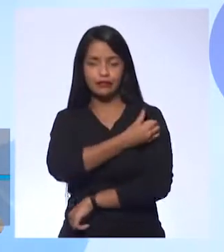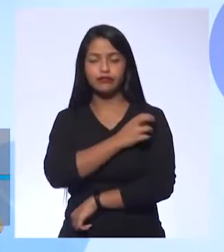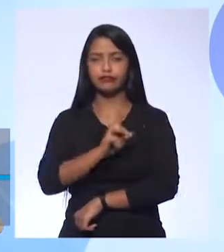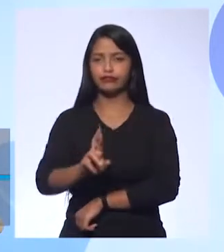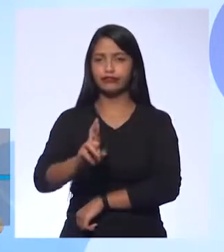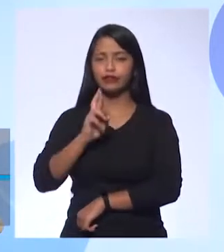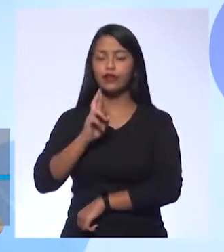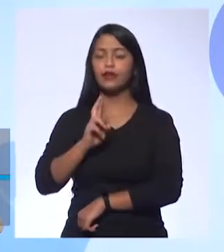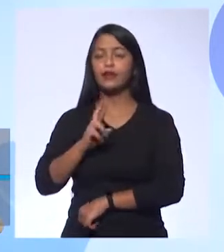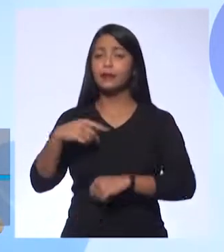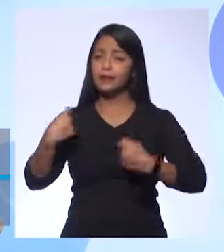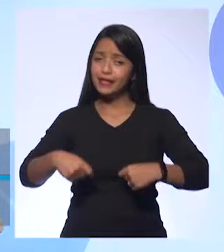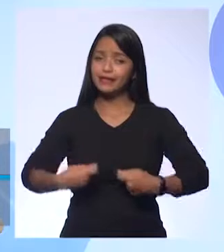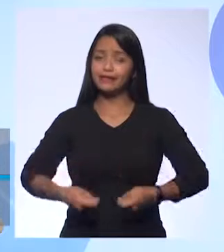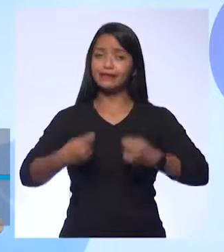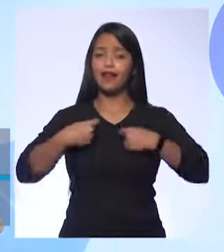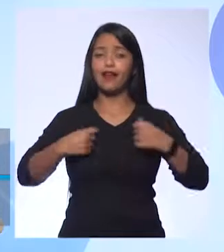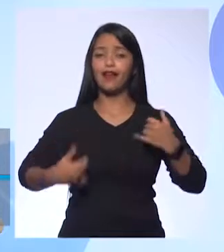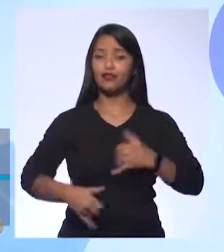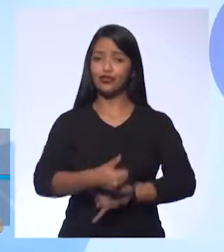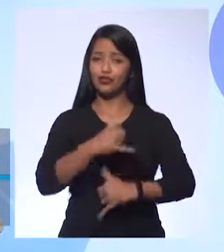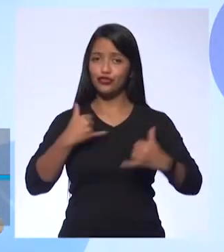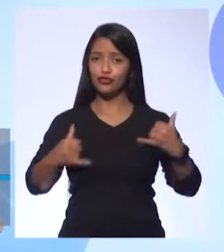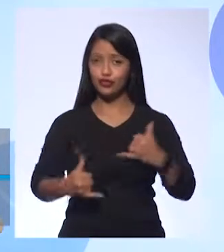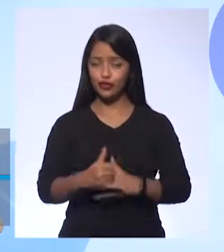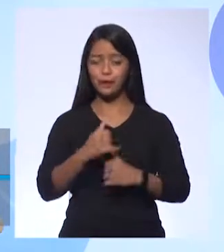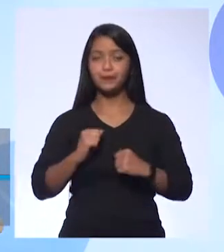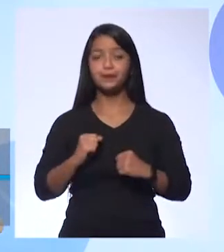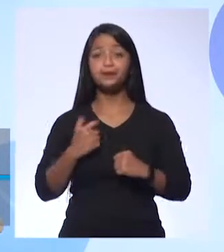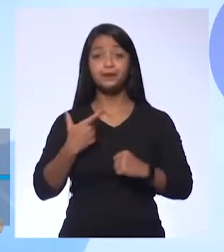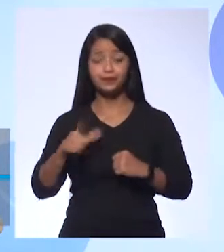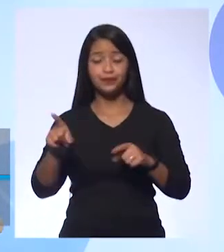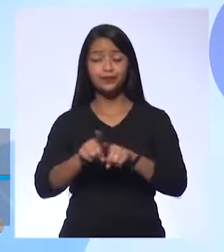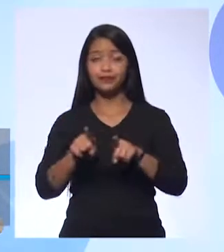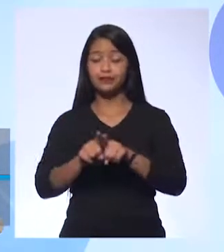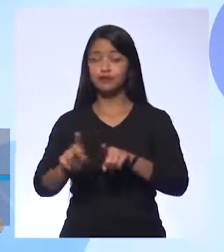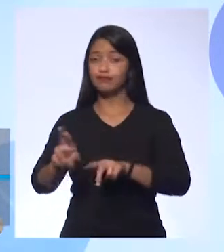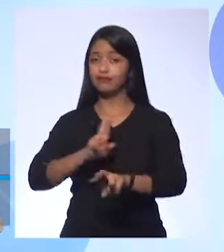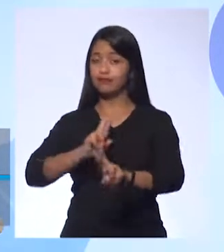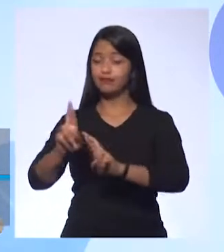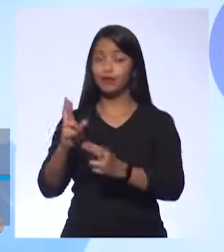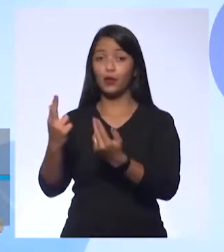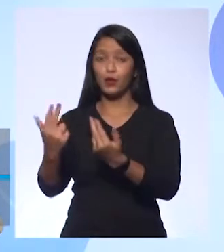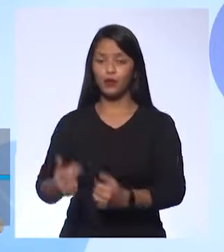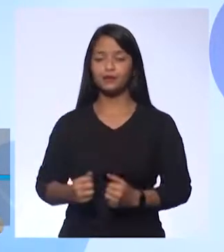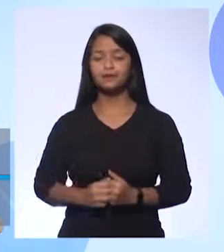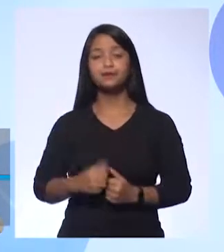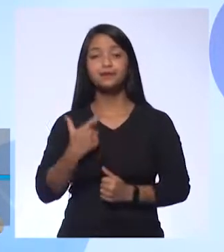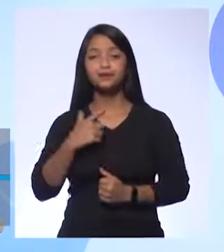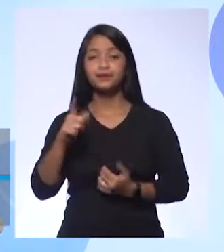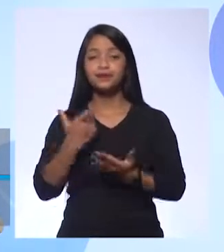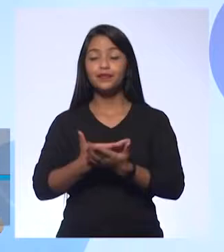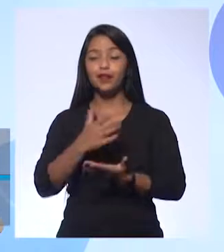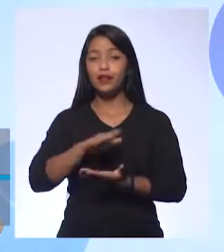do CEAM. Muito Produzir energia, que também apareceu várias vezes, viu? O aluno Ryan,